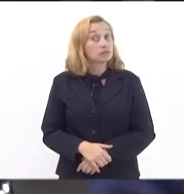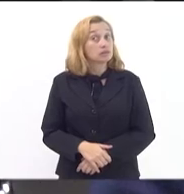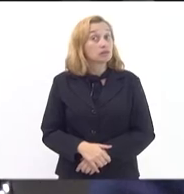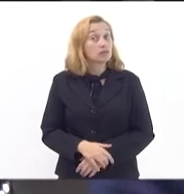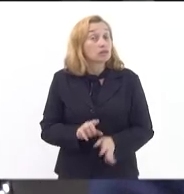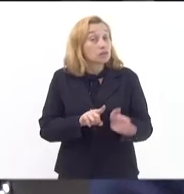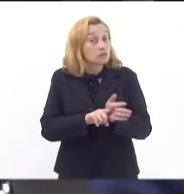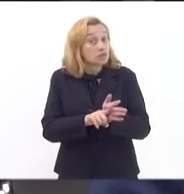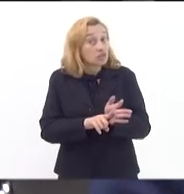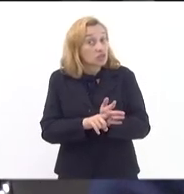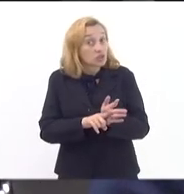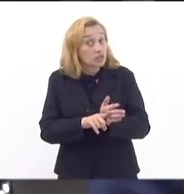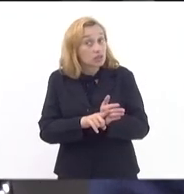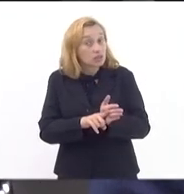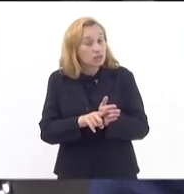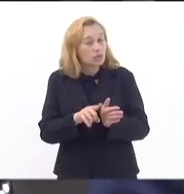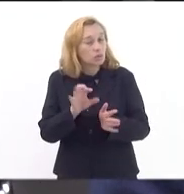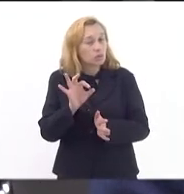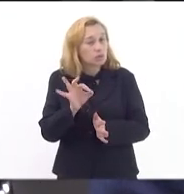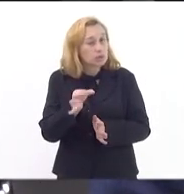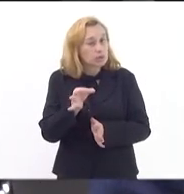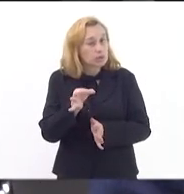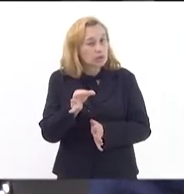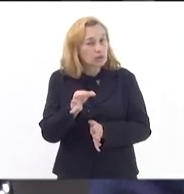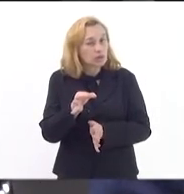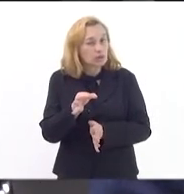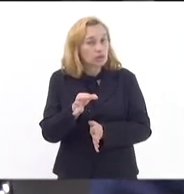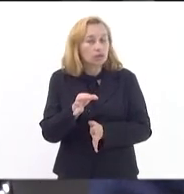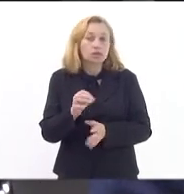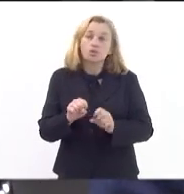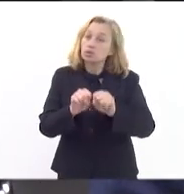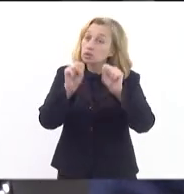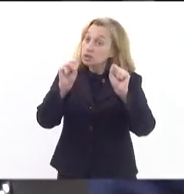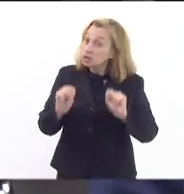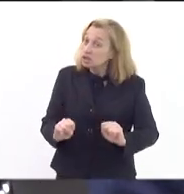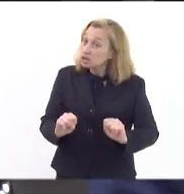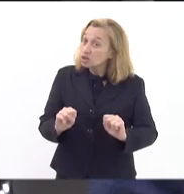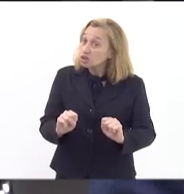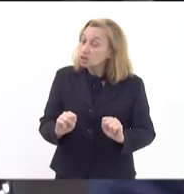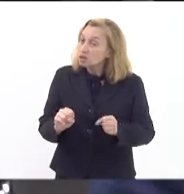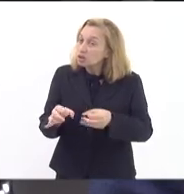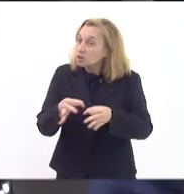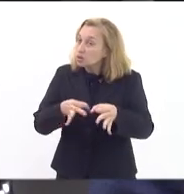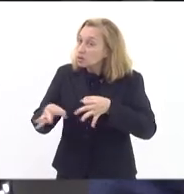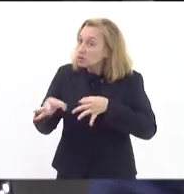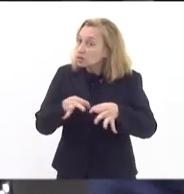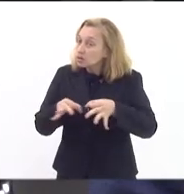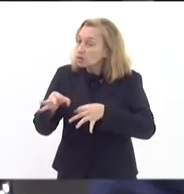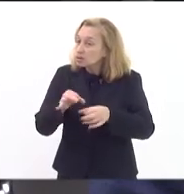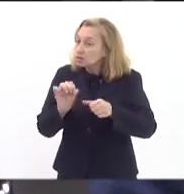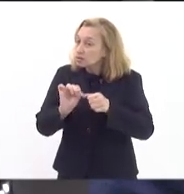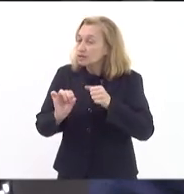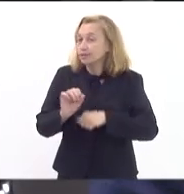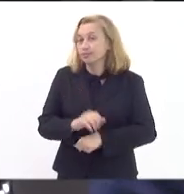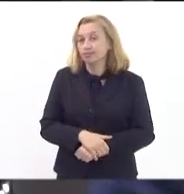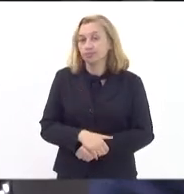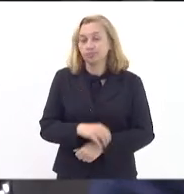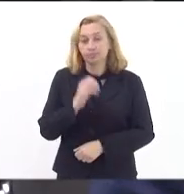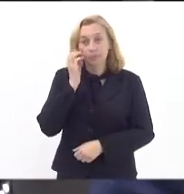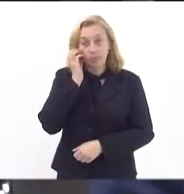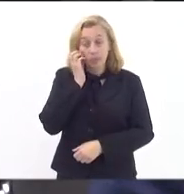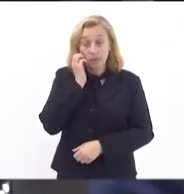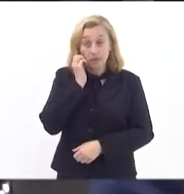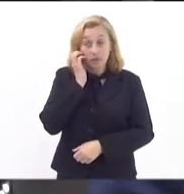que há no mínimo um sistema organizado para fazer isso